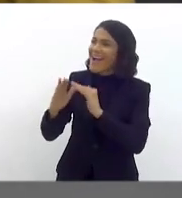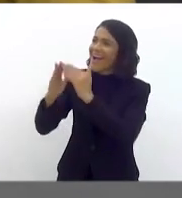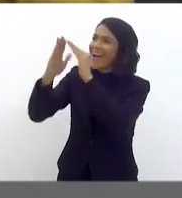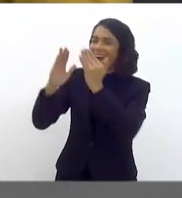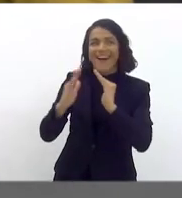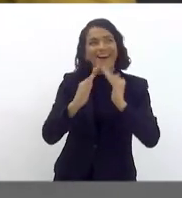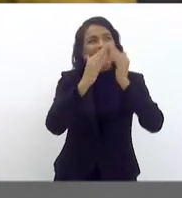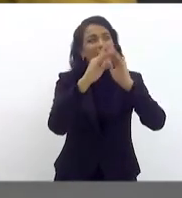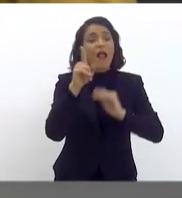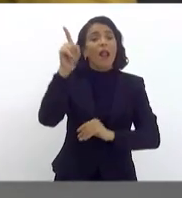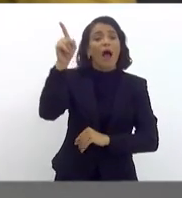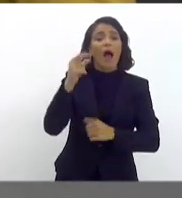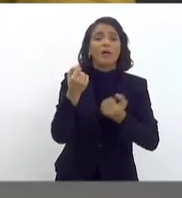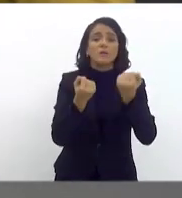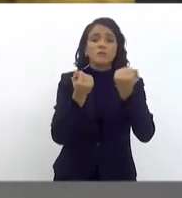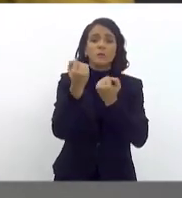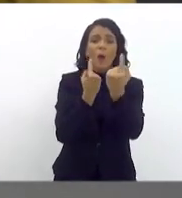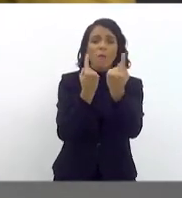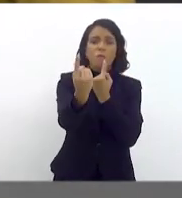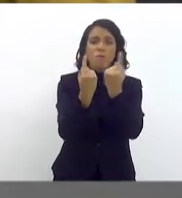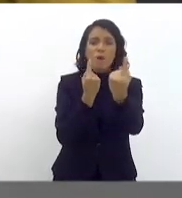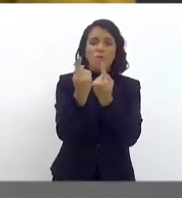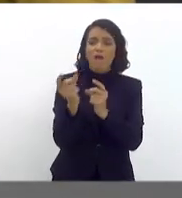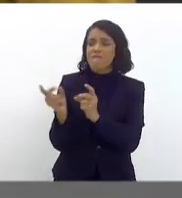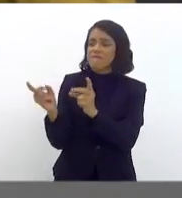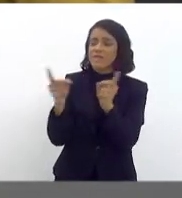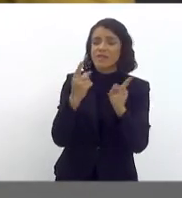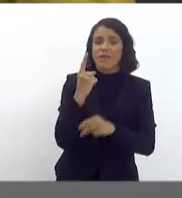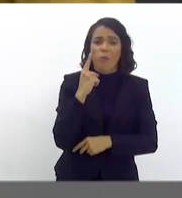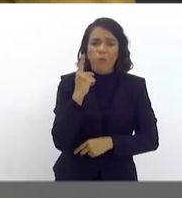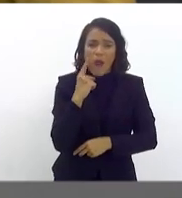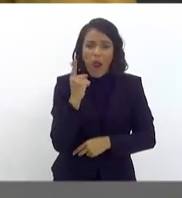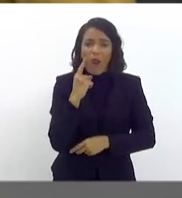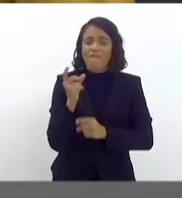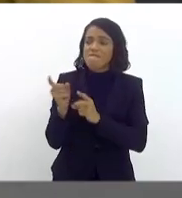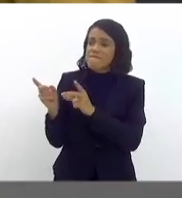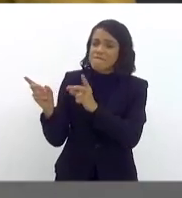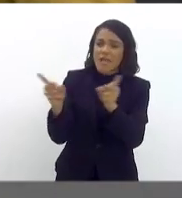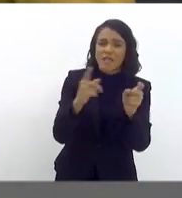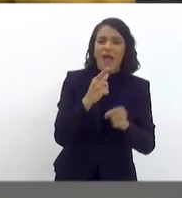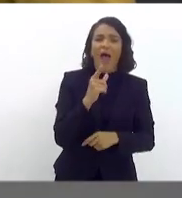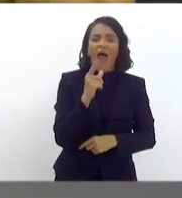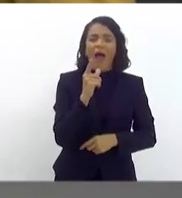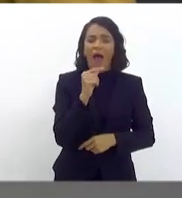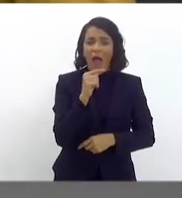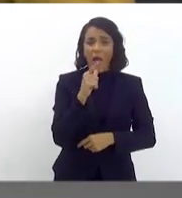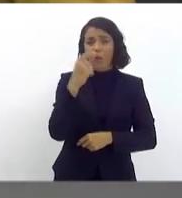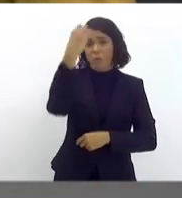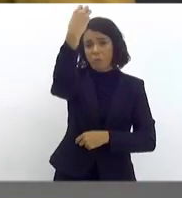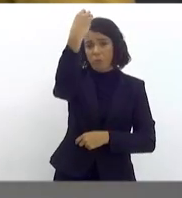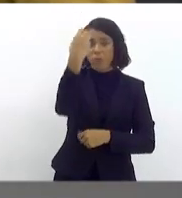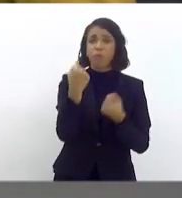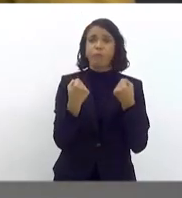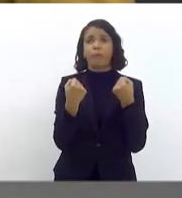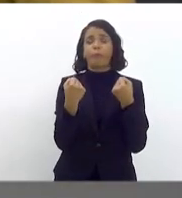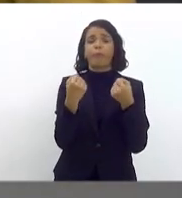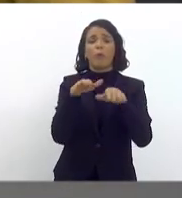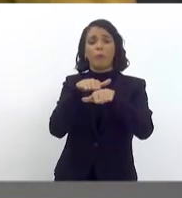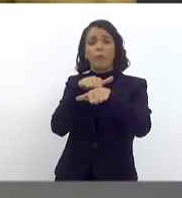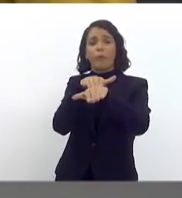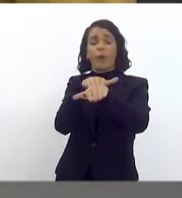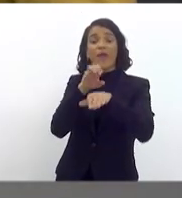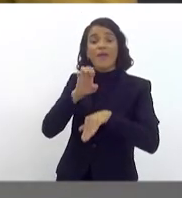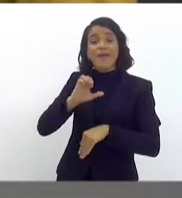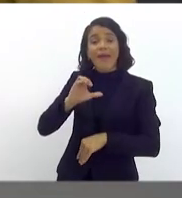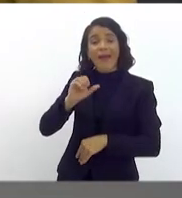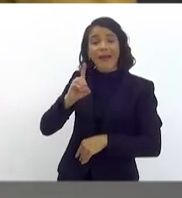estão lá no trânsito, viu, deputado? Vendendo sua bala, sua água. Enquanto o ECAD está com mais de 2 milhões